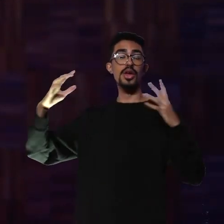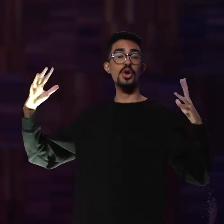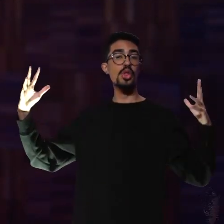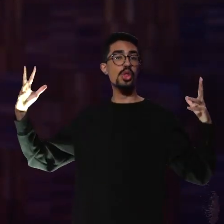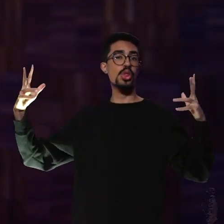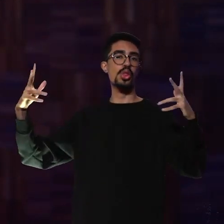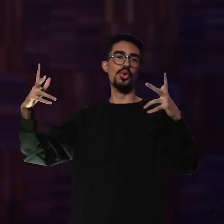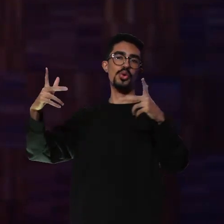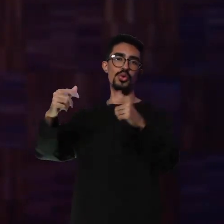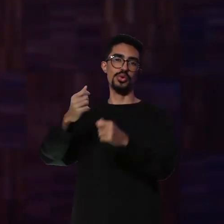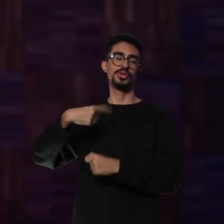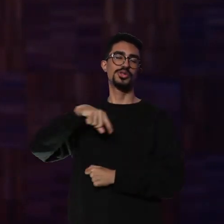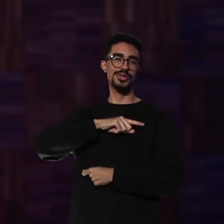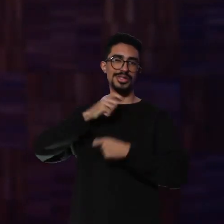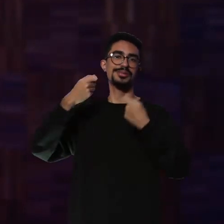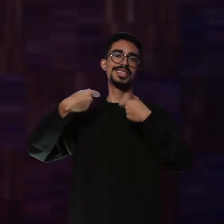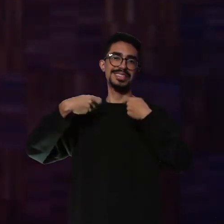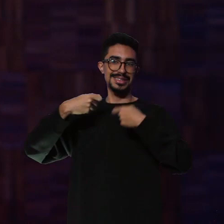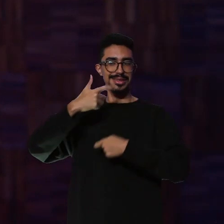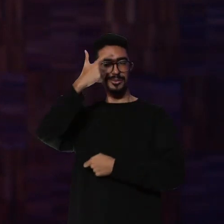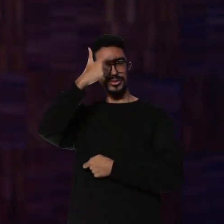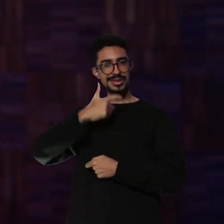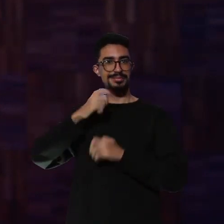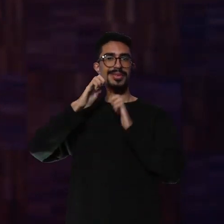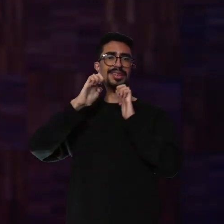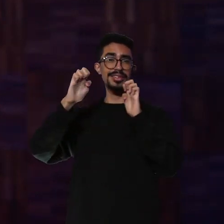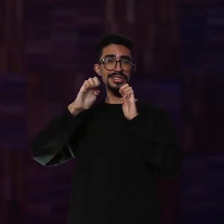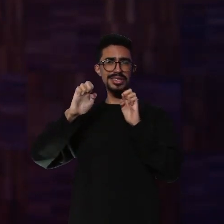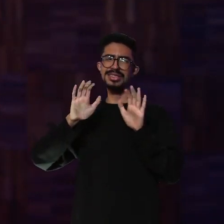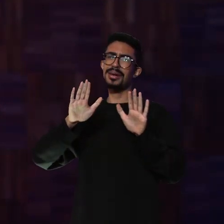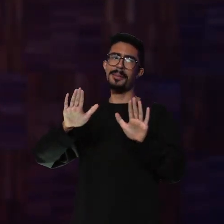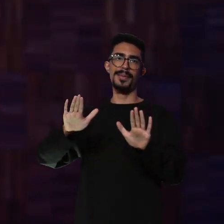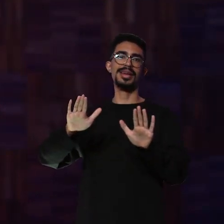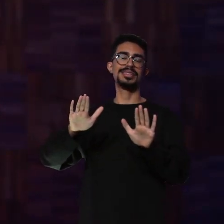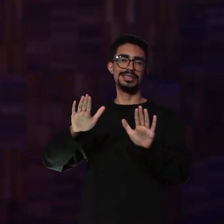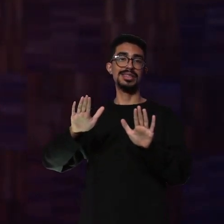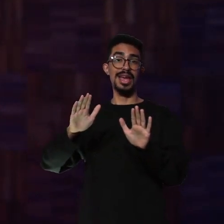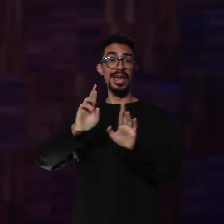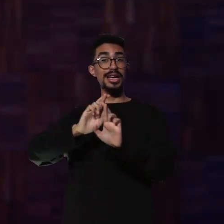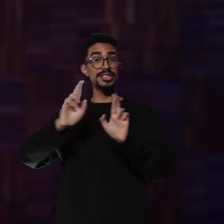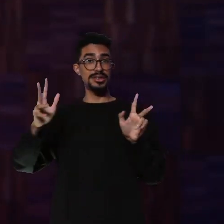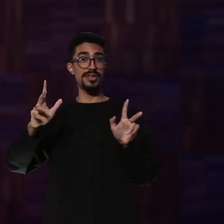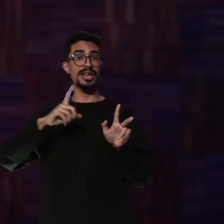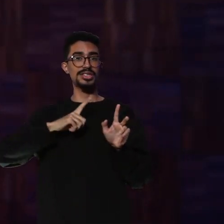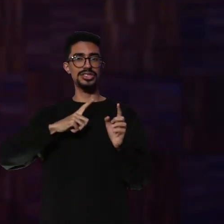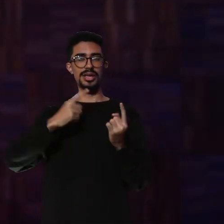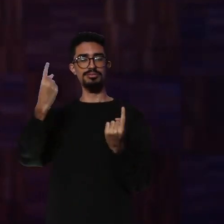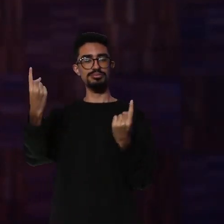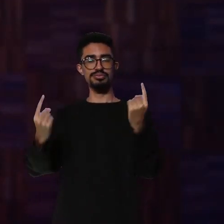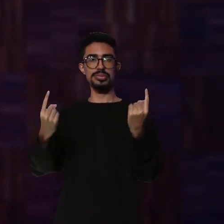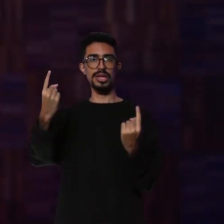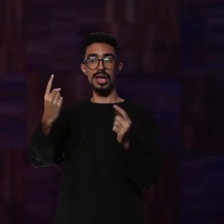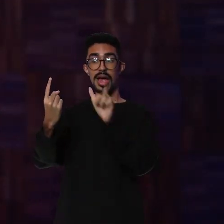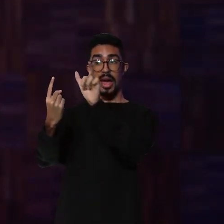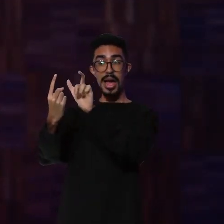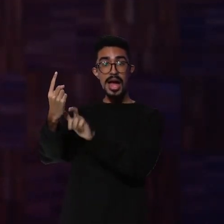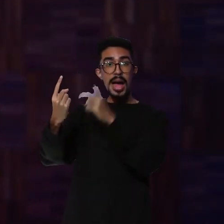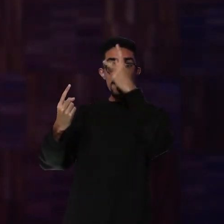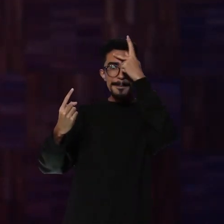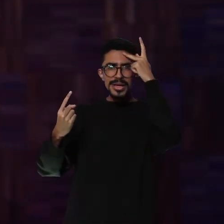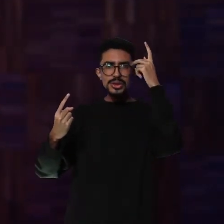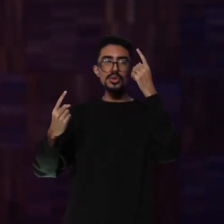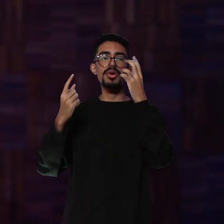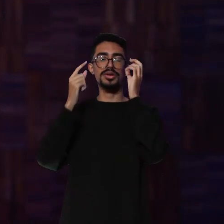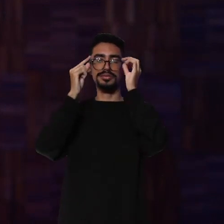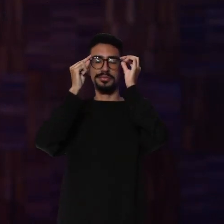isenta, isso é para todos nós. Agora, tem gente que tem uma facilidade que eu vou te contar, gente. É diferenciado o negócio, né? Por